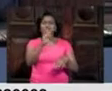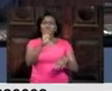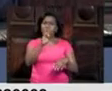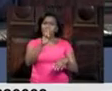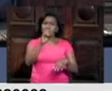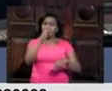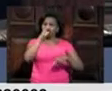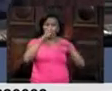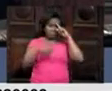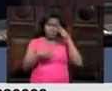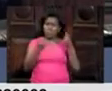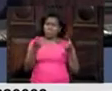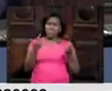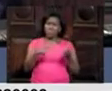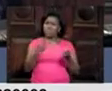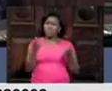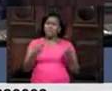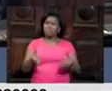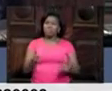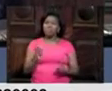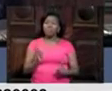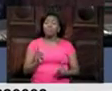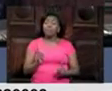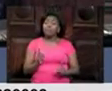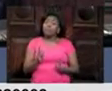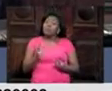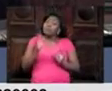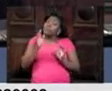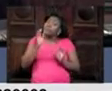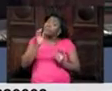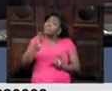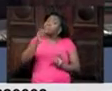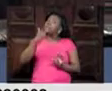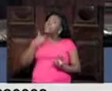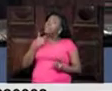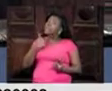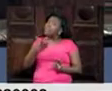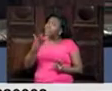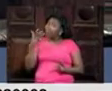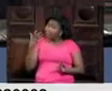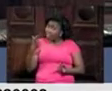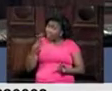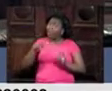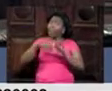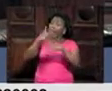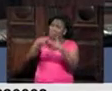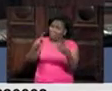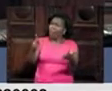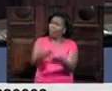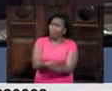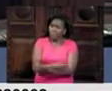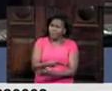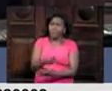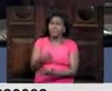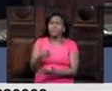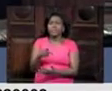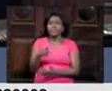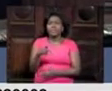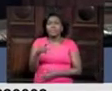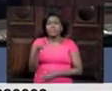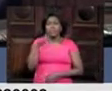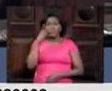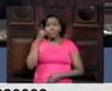necessidade, a não ser que a gente queira. E é isso que vai acabar acontecendo. Deputado e prefeito eleito, doutor Sadi Noel,